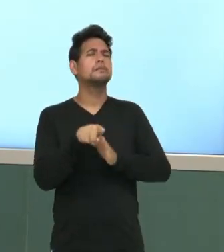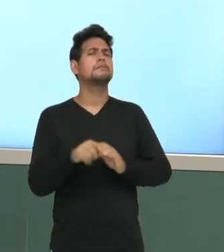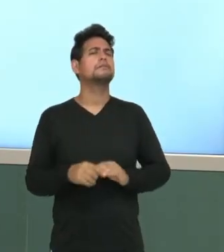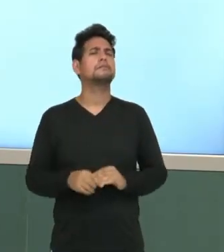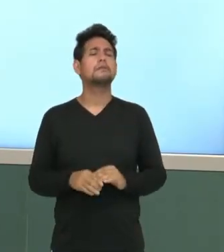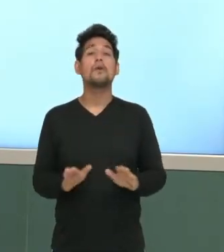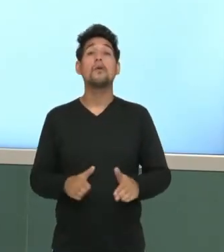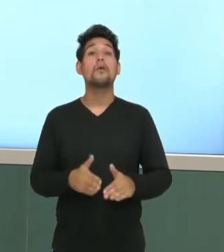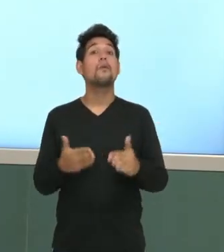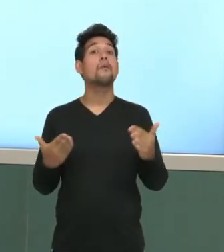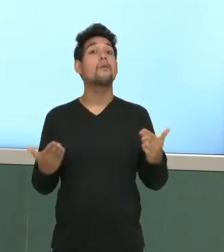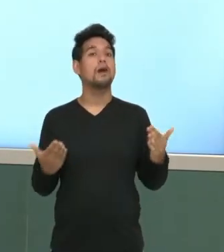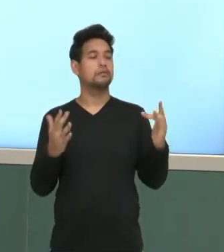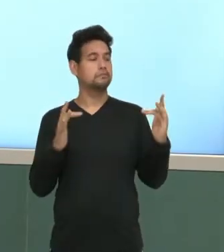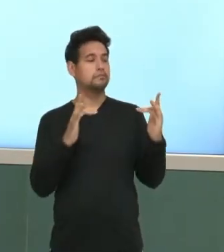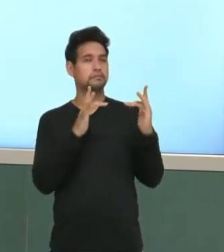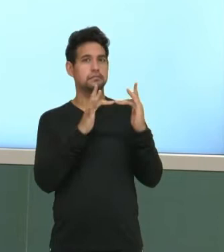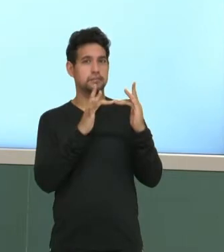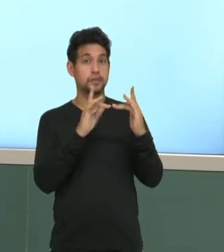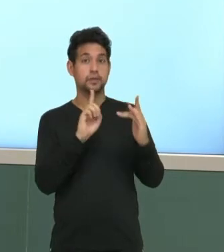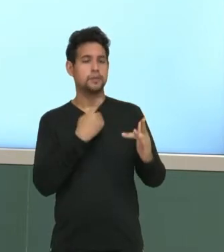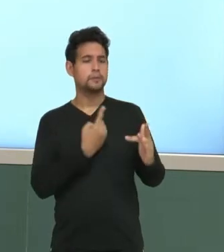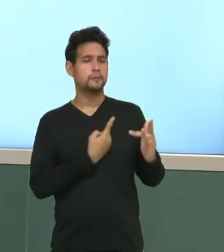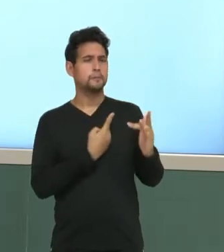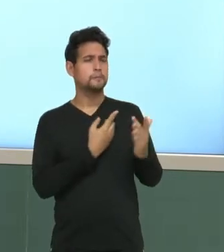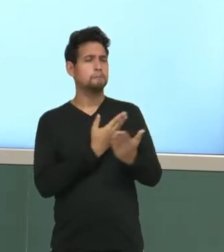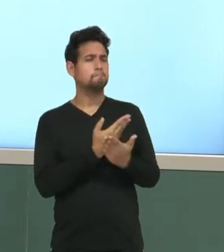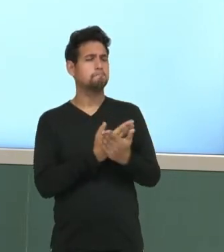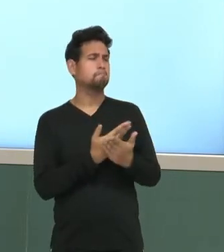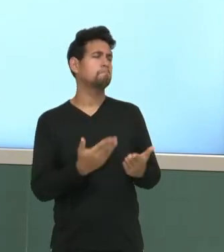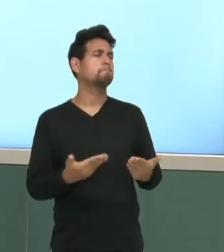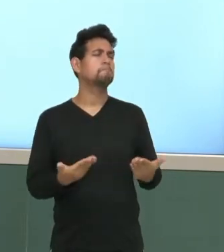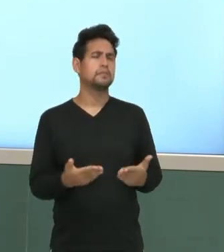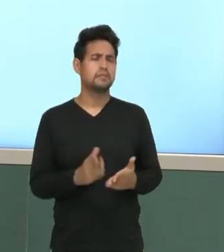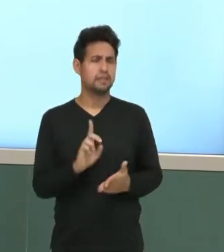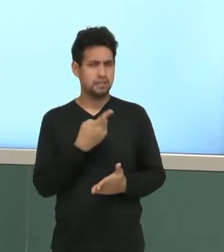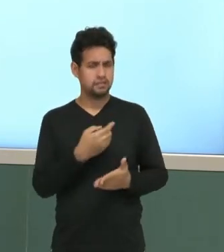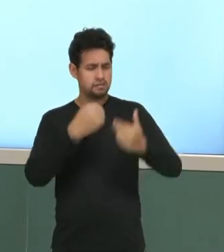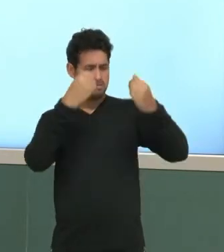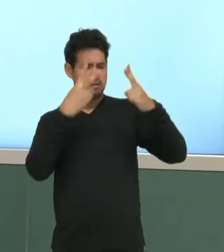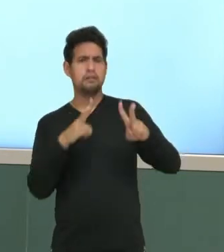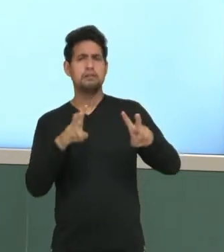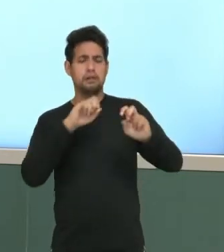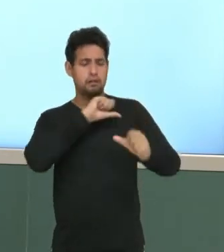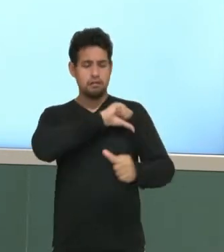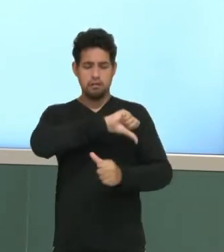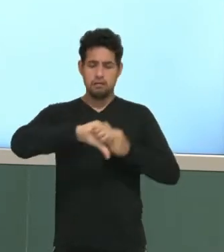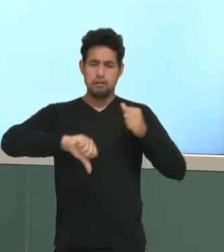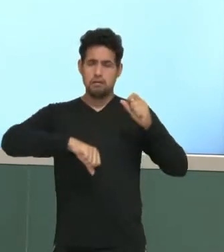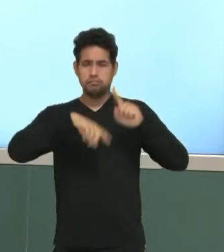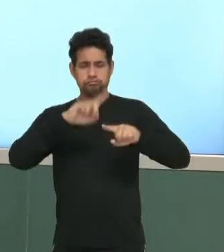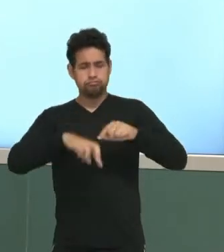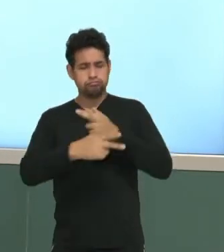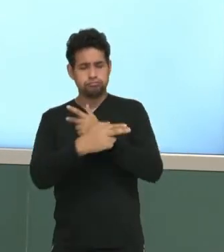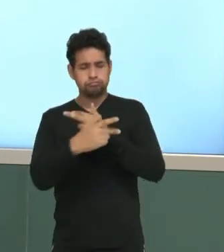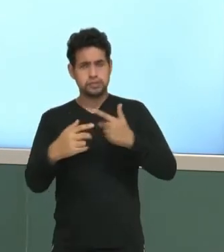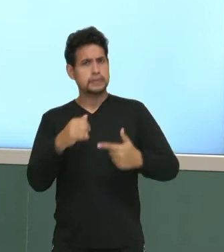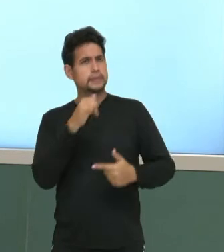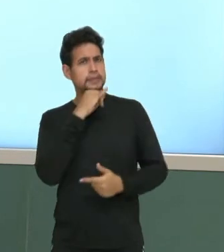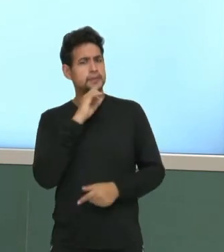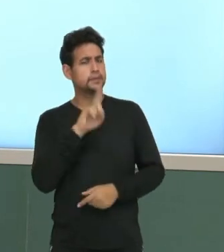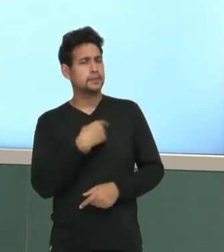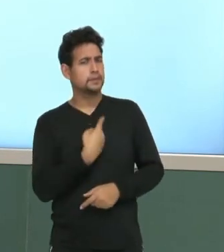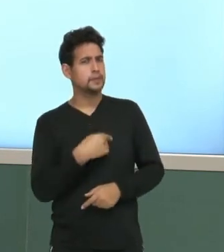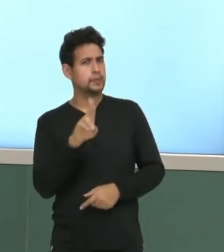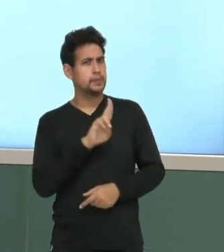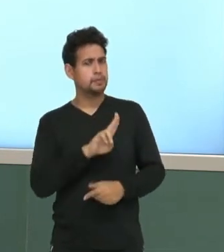é a relação com o nosso conteúdo? Nós estamos falando de transformações dos materiais. Sabe que quando nós pegamos